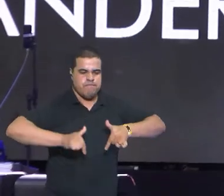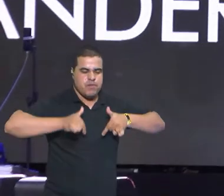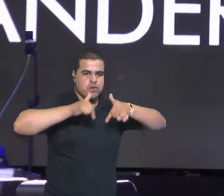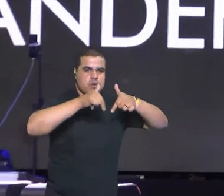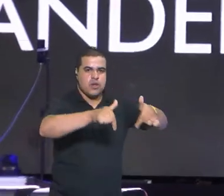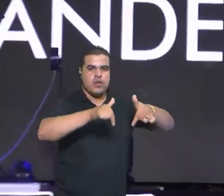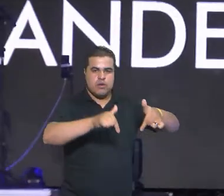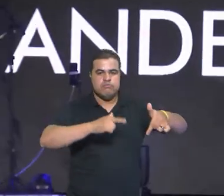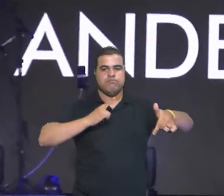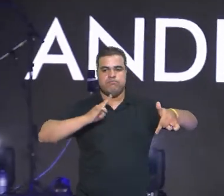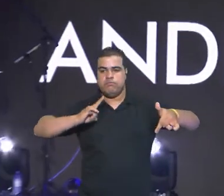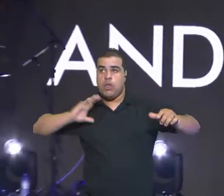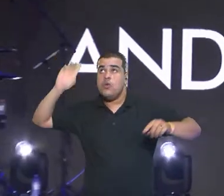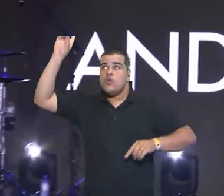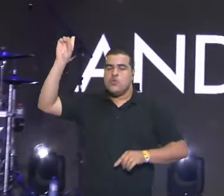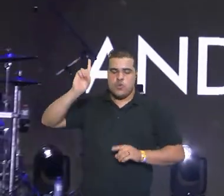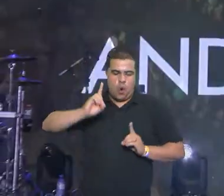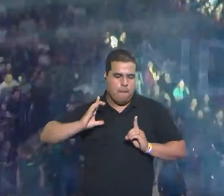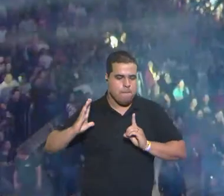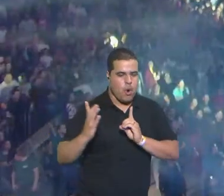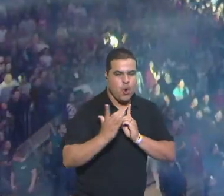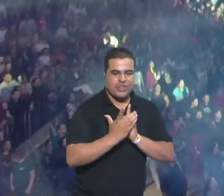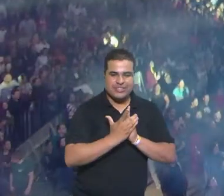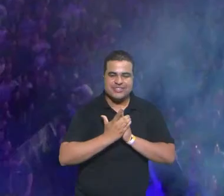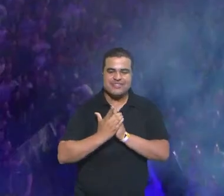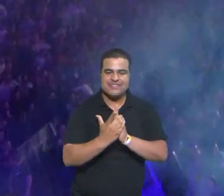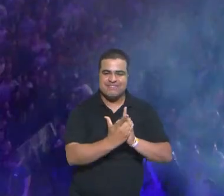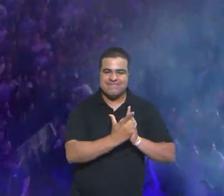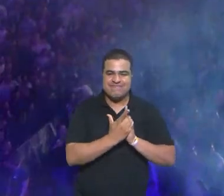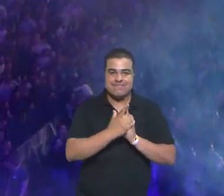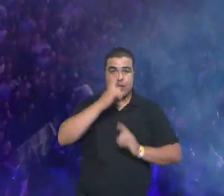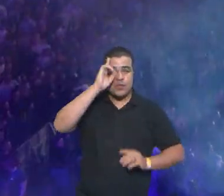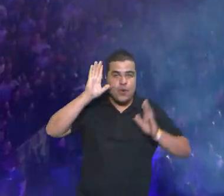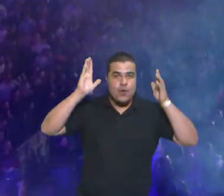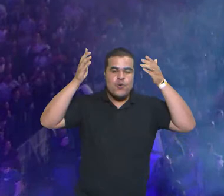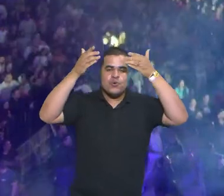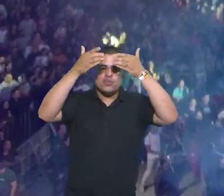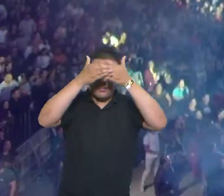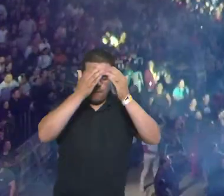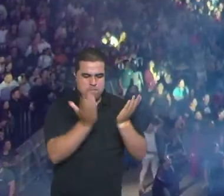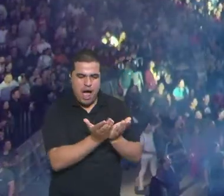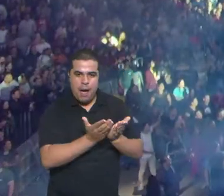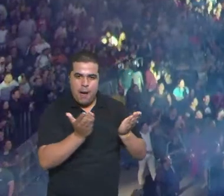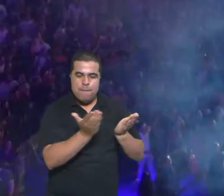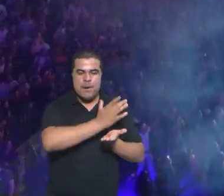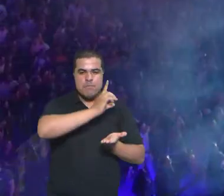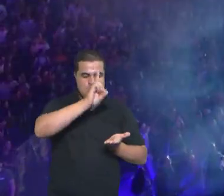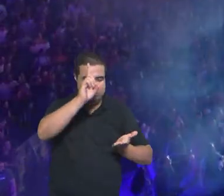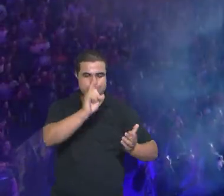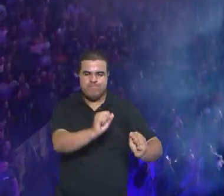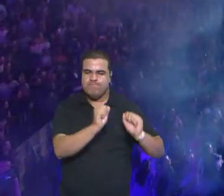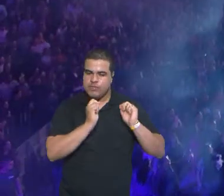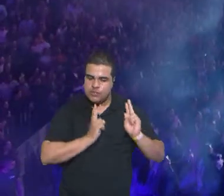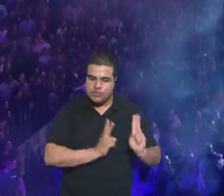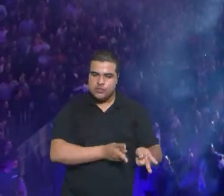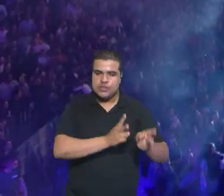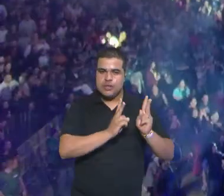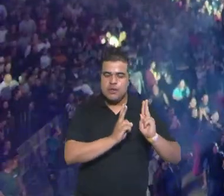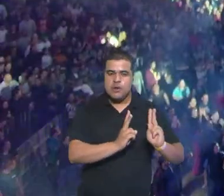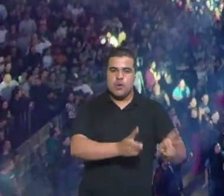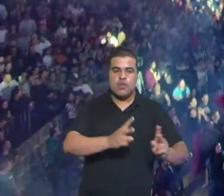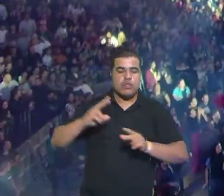da Batalha eu ganhei com proteção Uma Mente protegida segurando uma espada